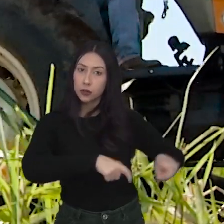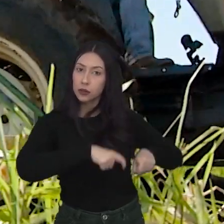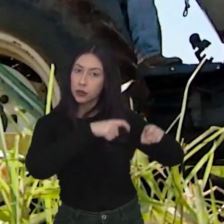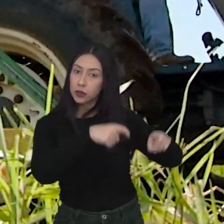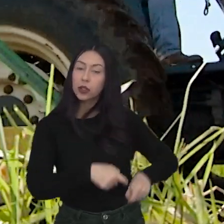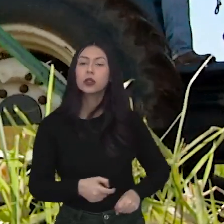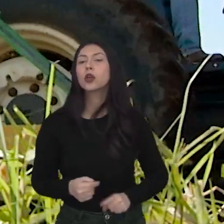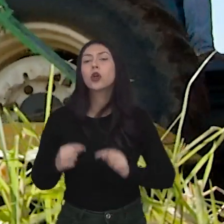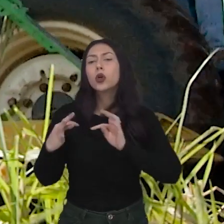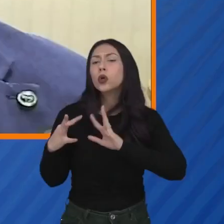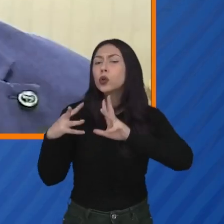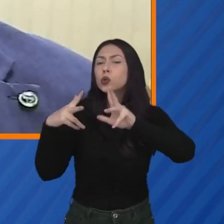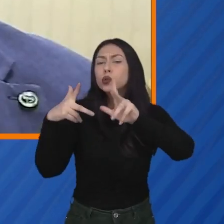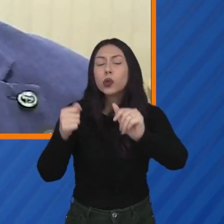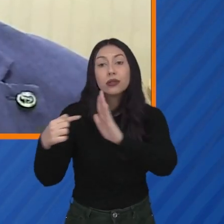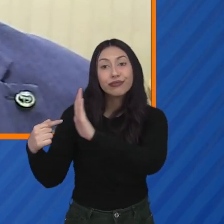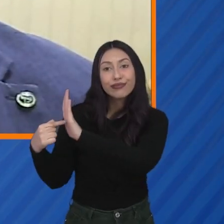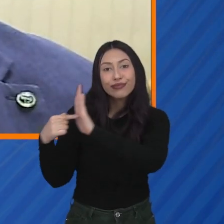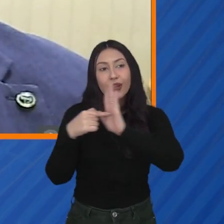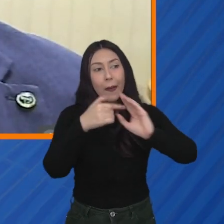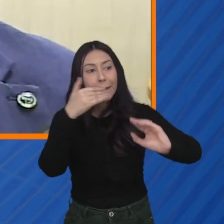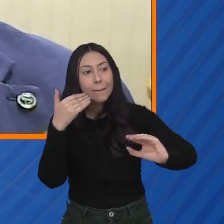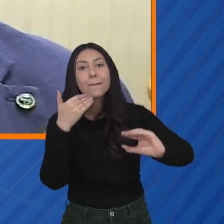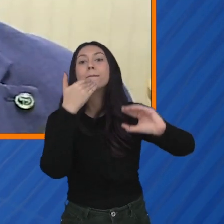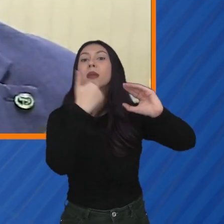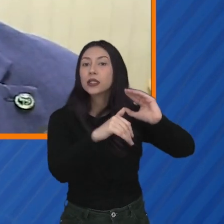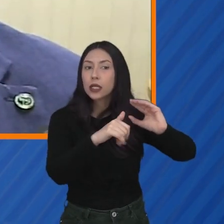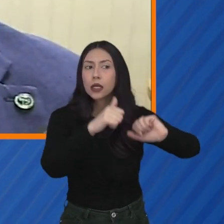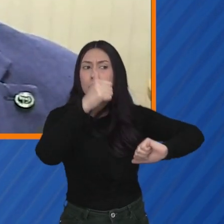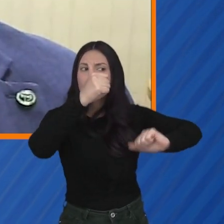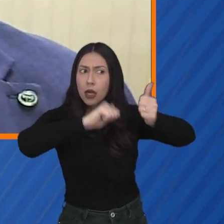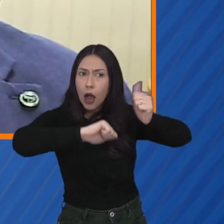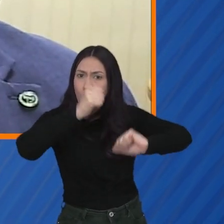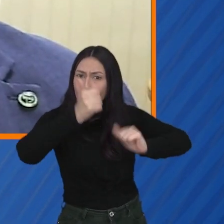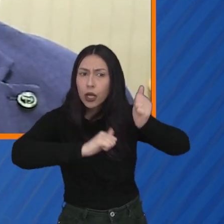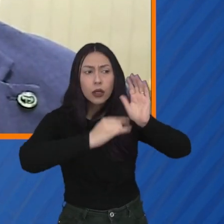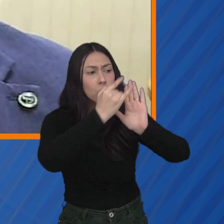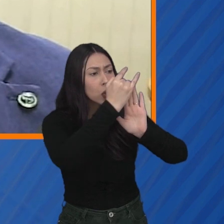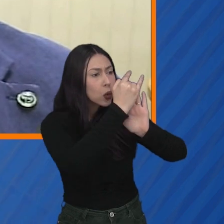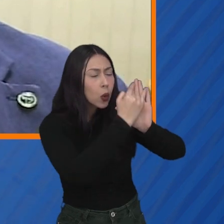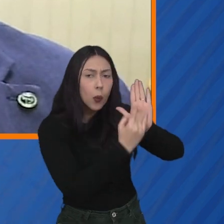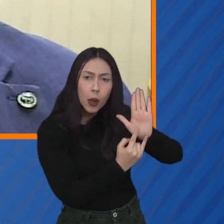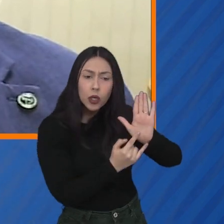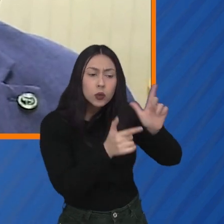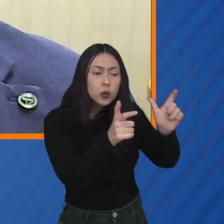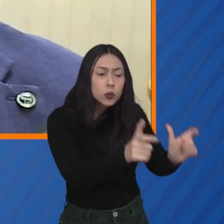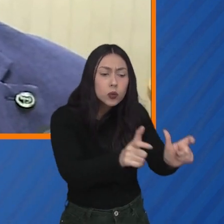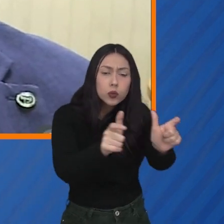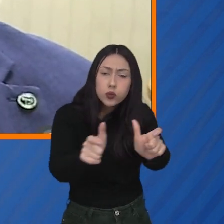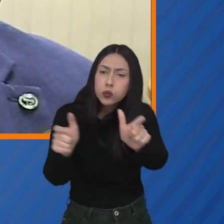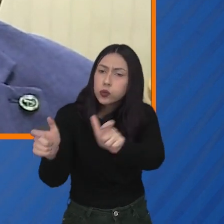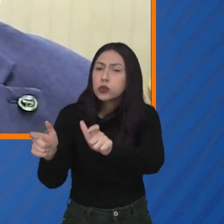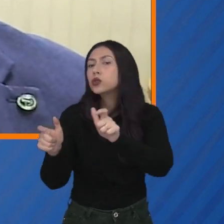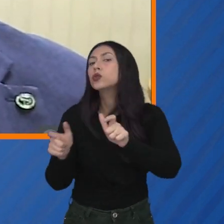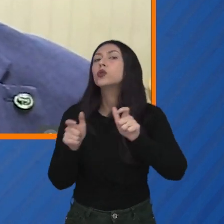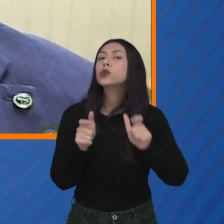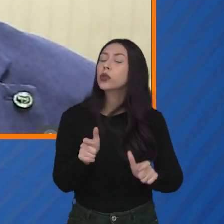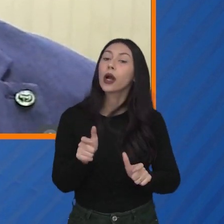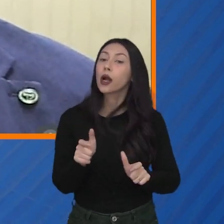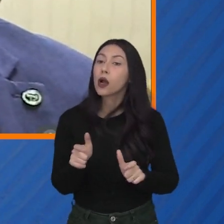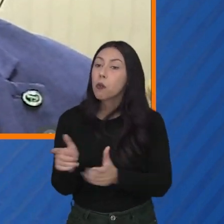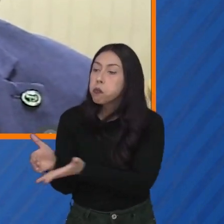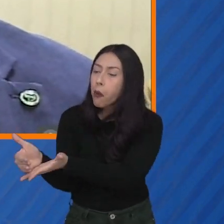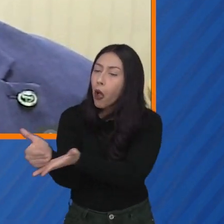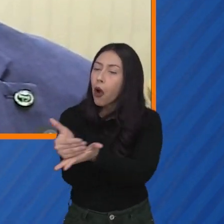da Agricultura e Pecuária. Todas as denúncias que são encaminhadas, elas são apuradas documentalmente,